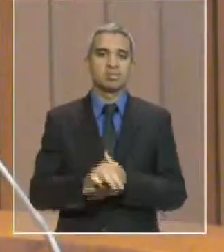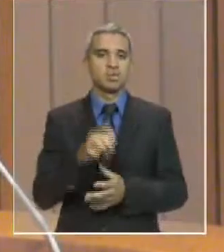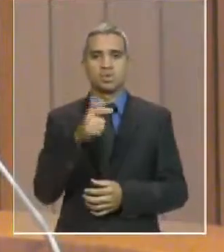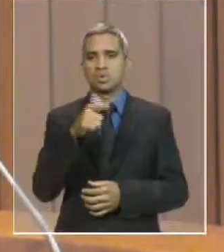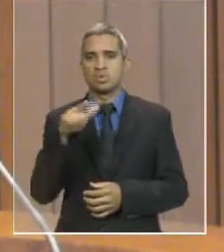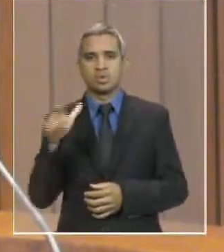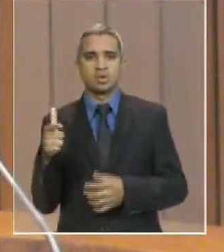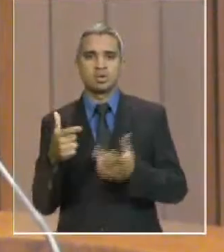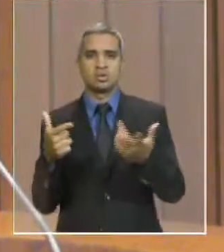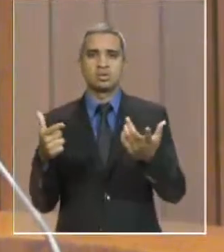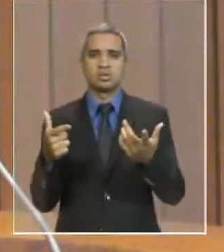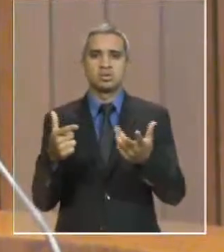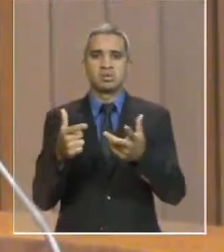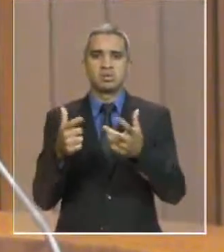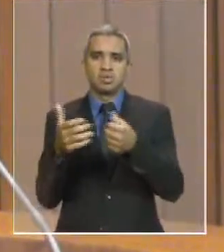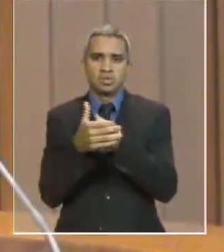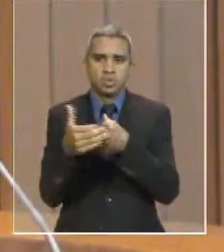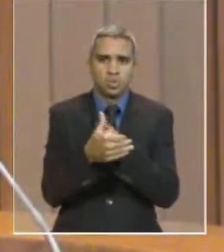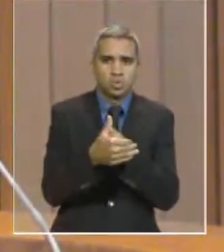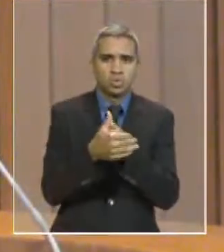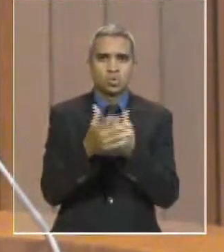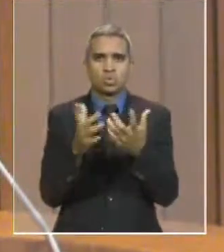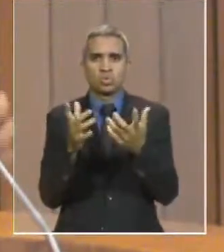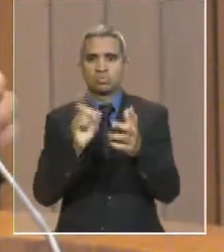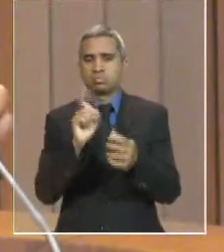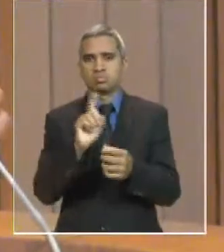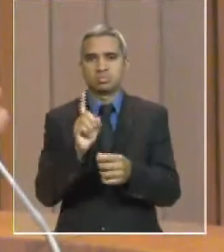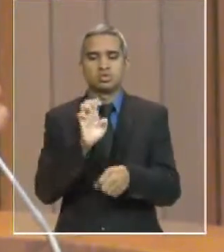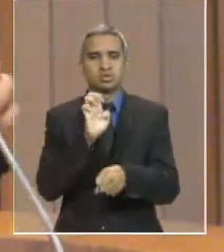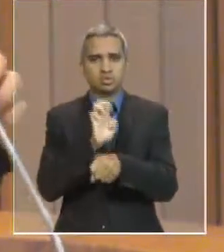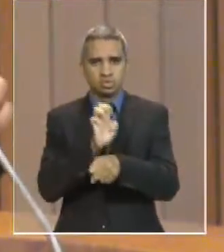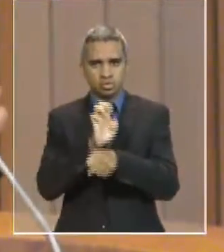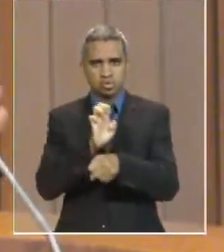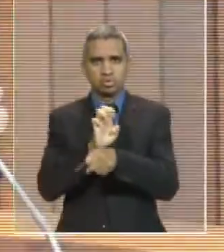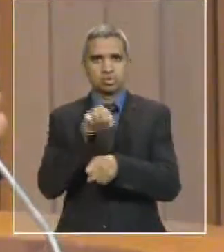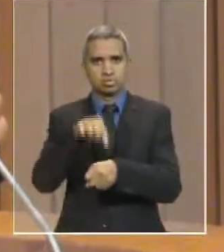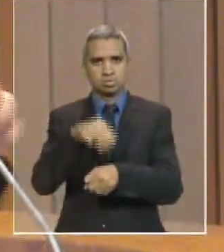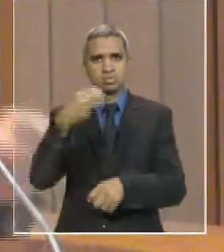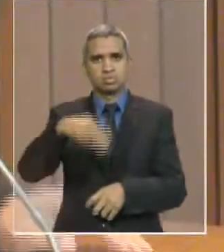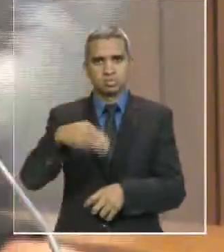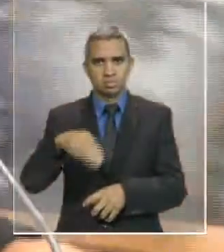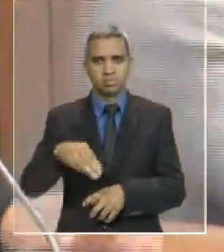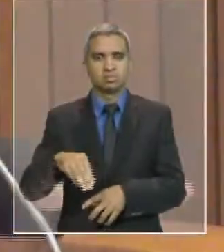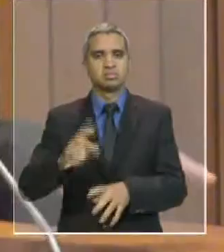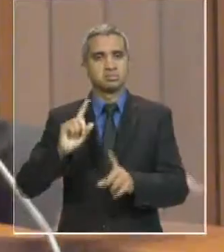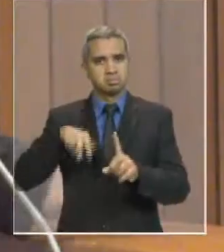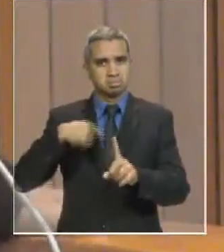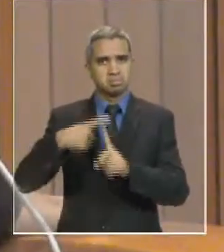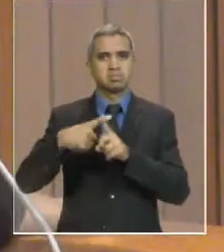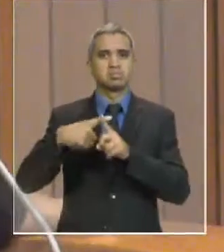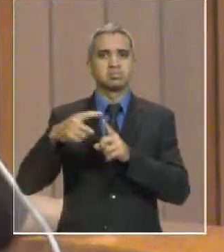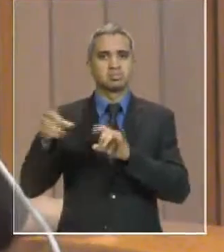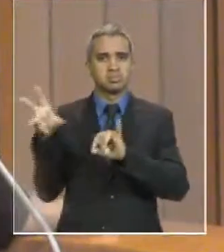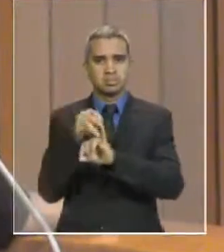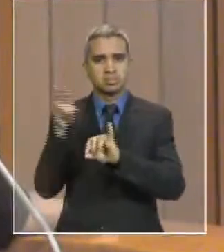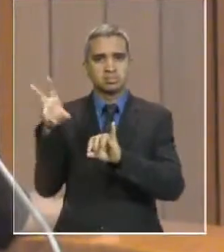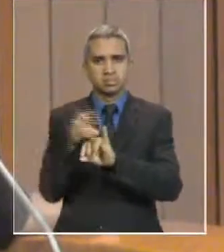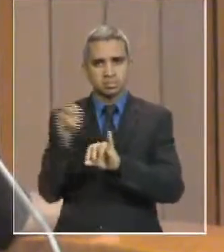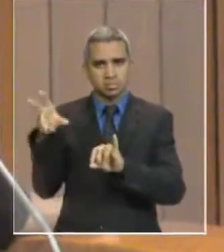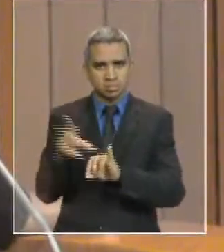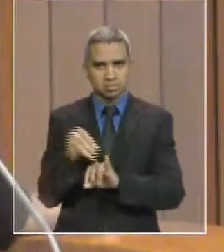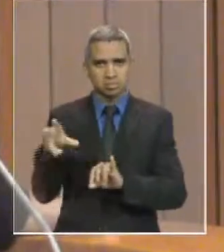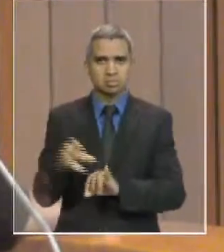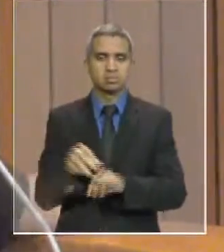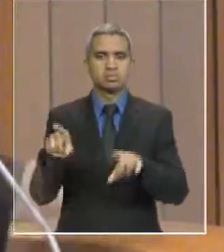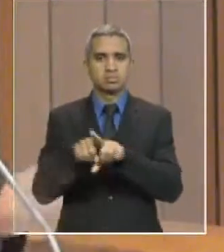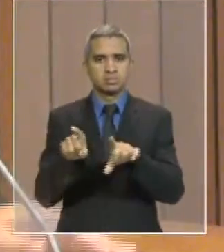O Estado até aumentou a arrecadação, o fundo também de participação estadual